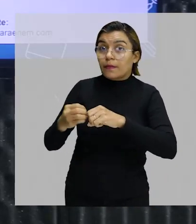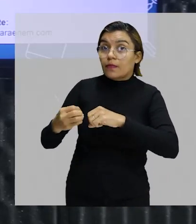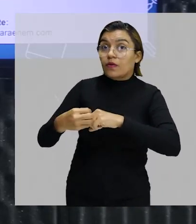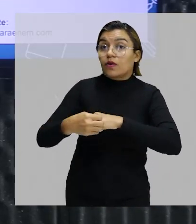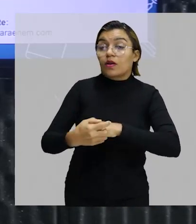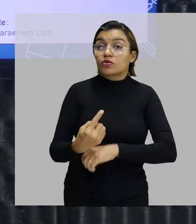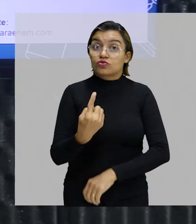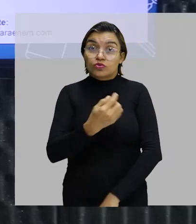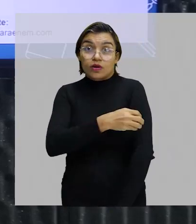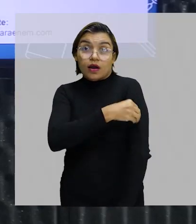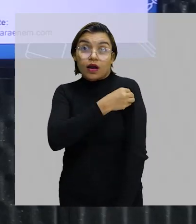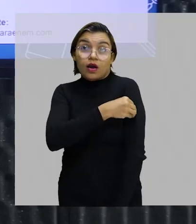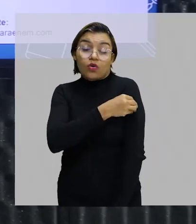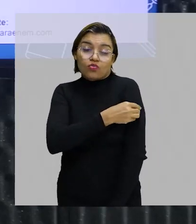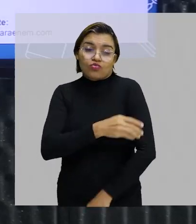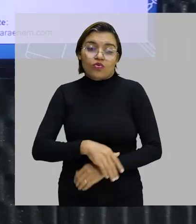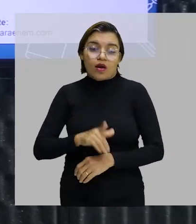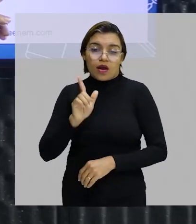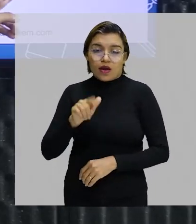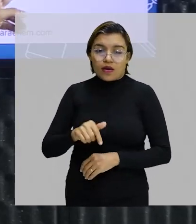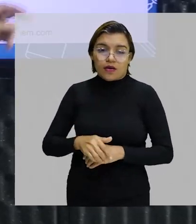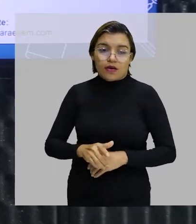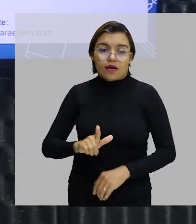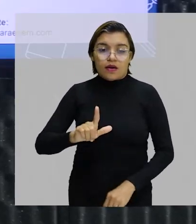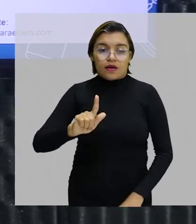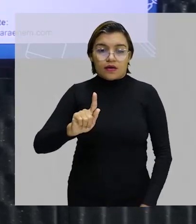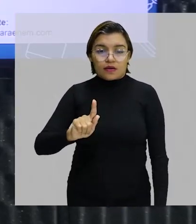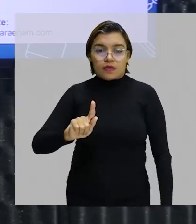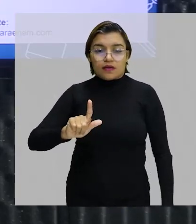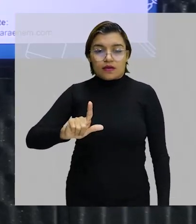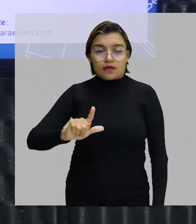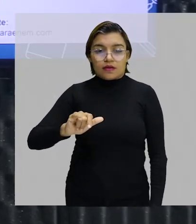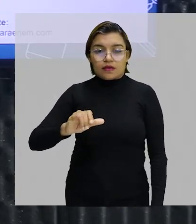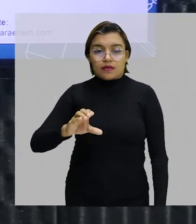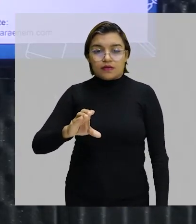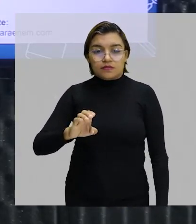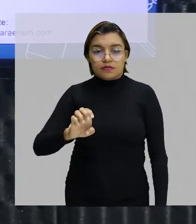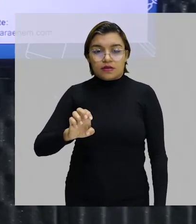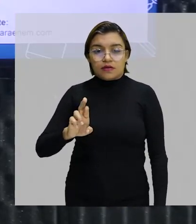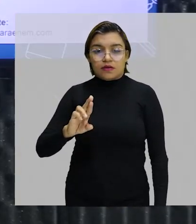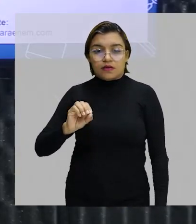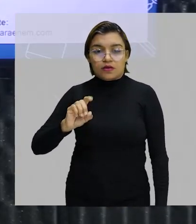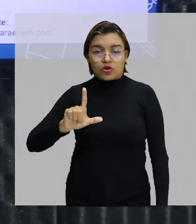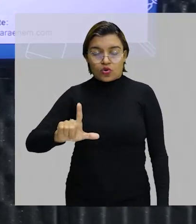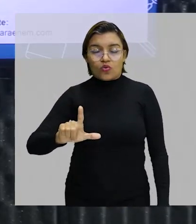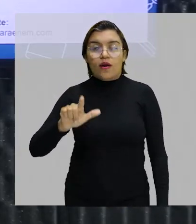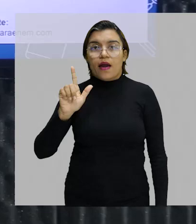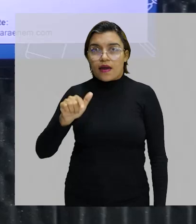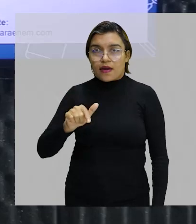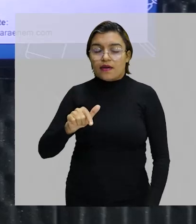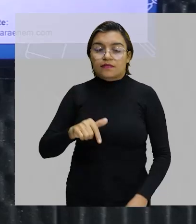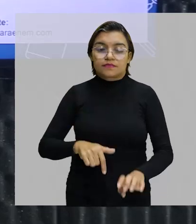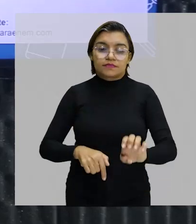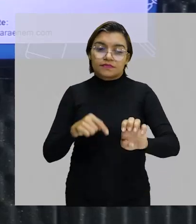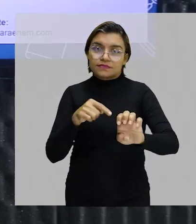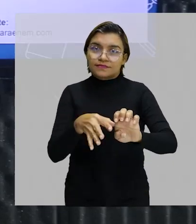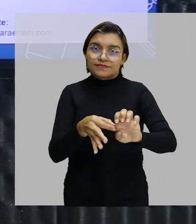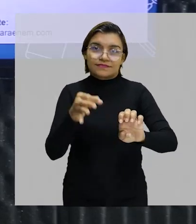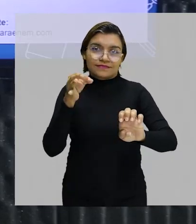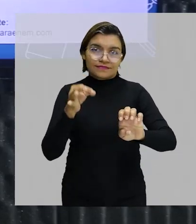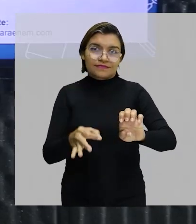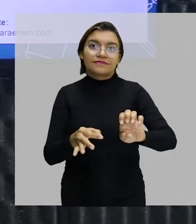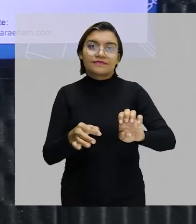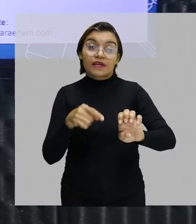álcool. Esse álcool é o glicerol. Por isso, a alternativa correta, a letra E.